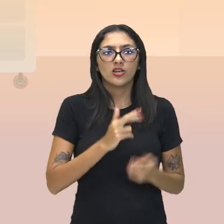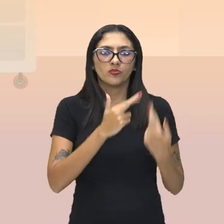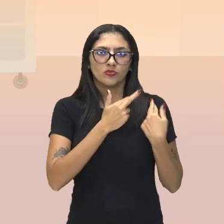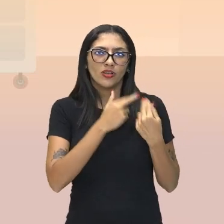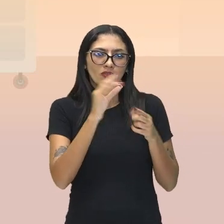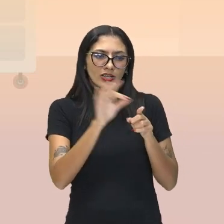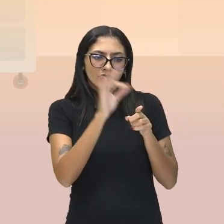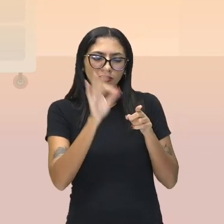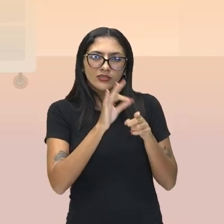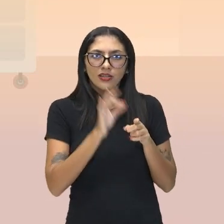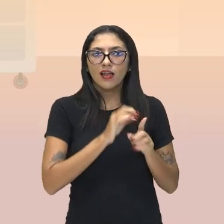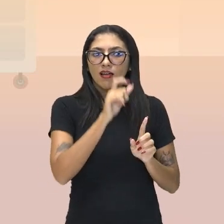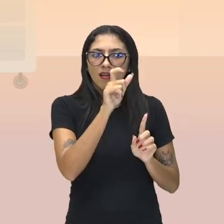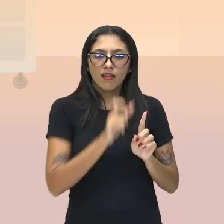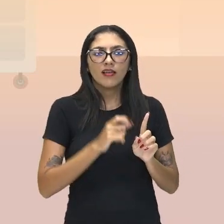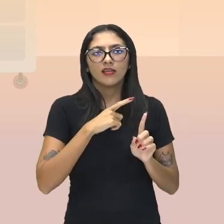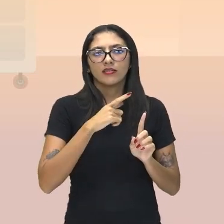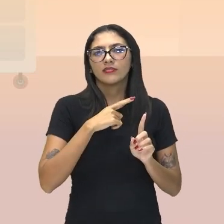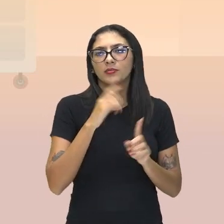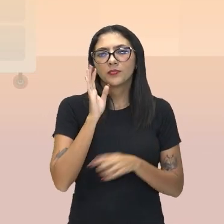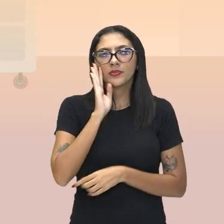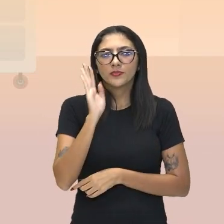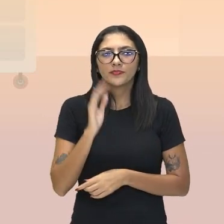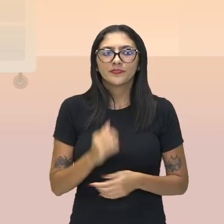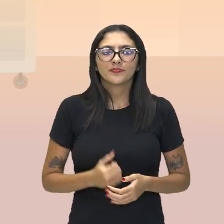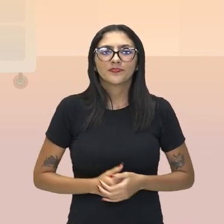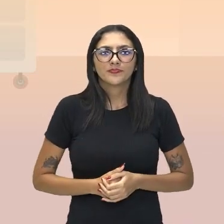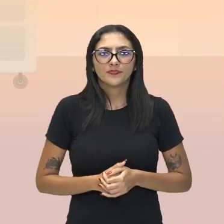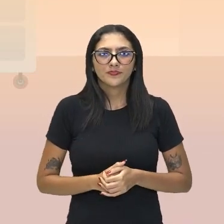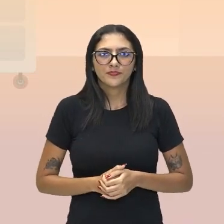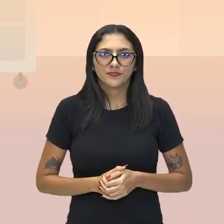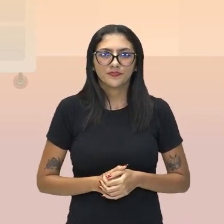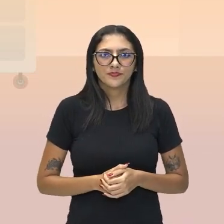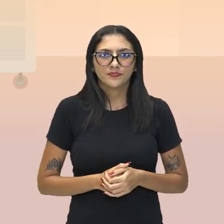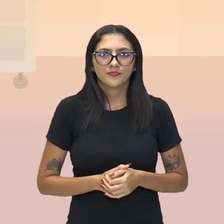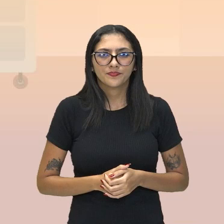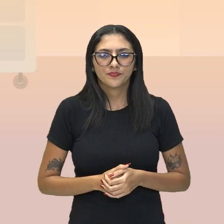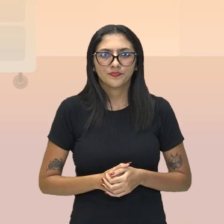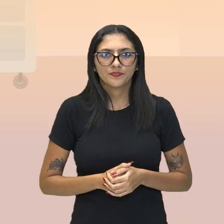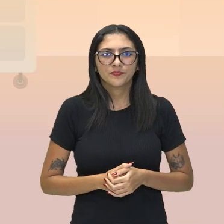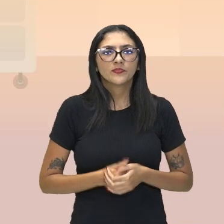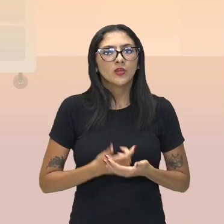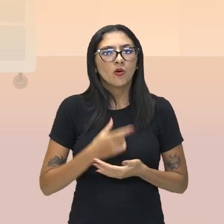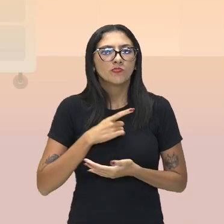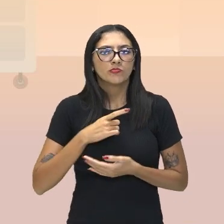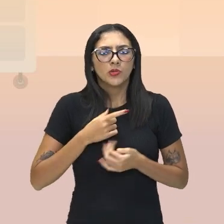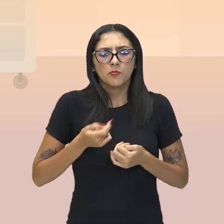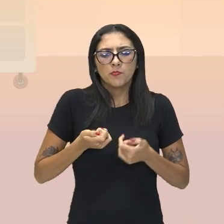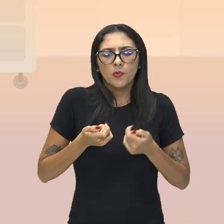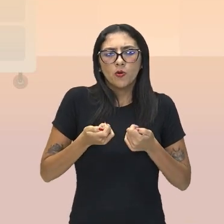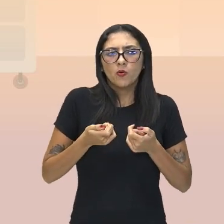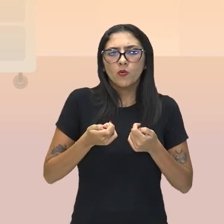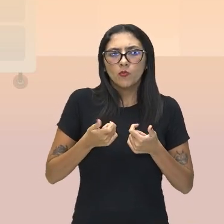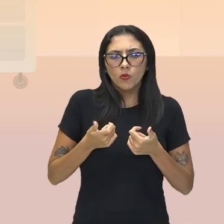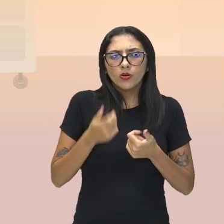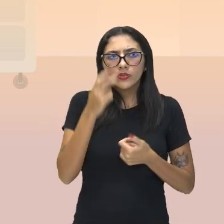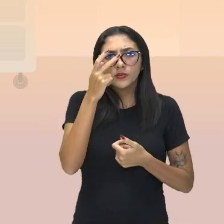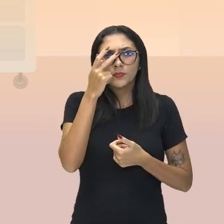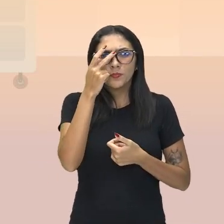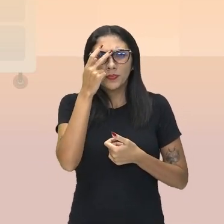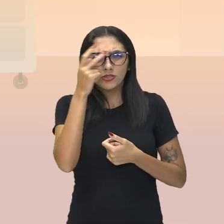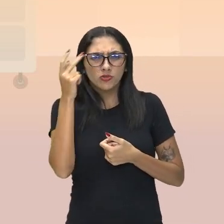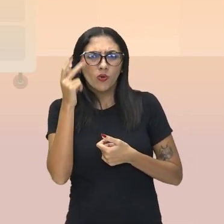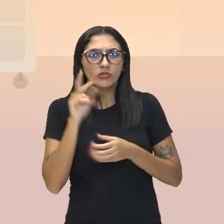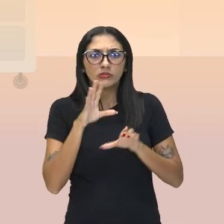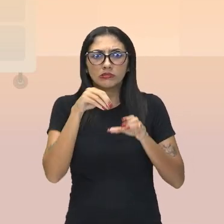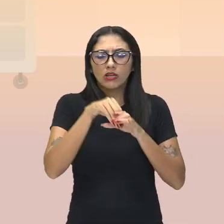moça tecelã, tá bom? Continuando, nós temos poucas personagens que intervêm na narrativa, como eu acabei de falar para vocês.